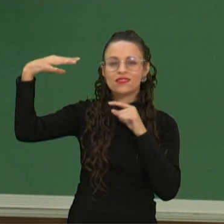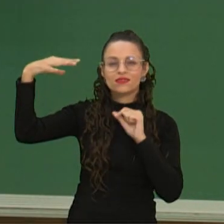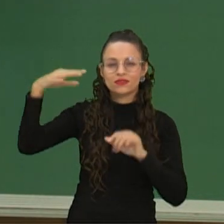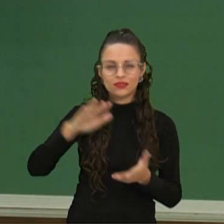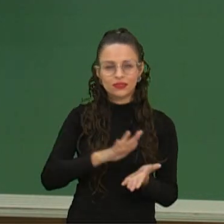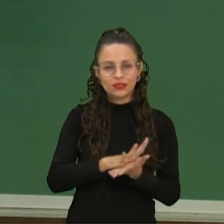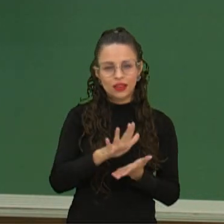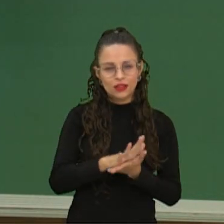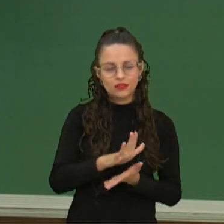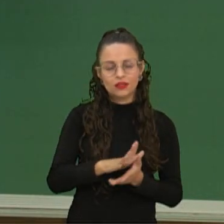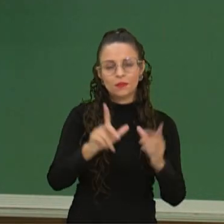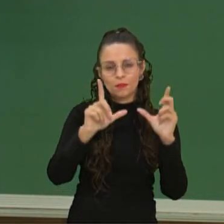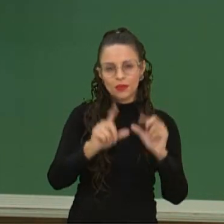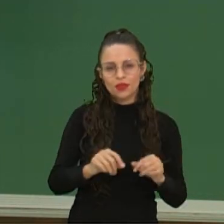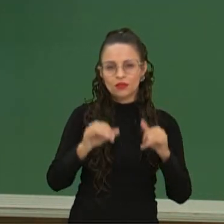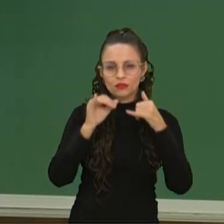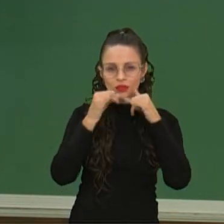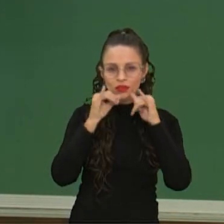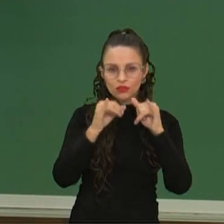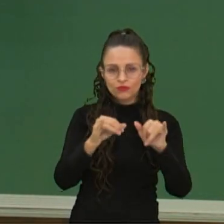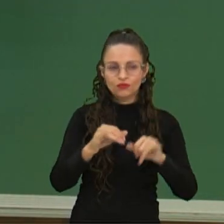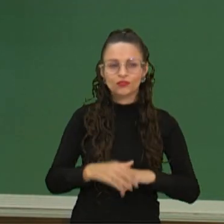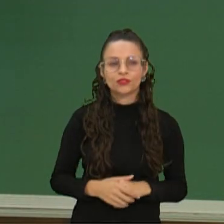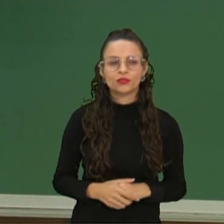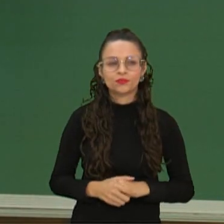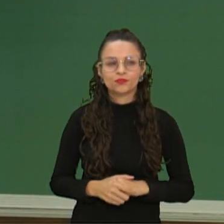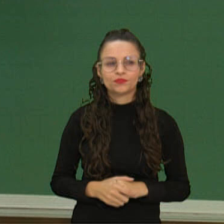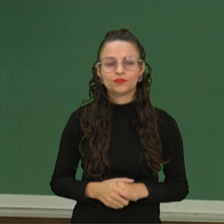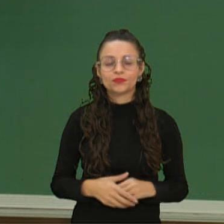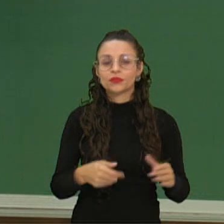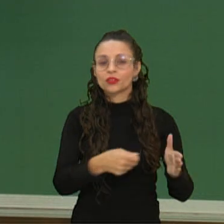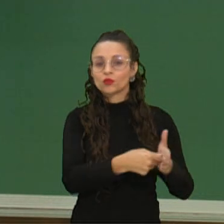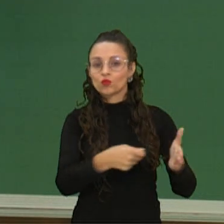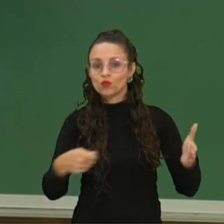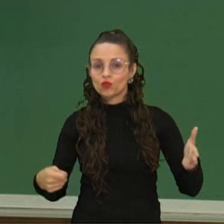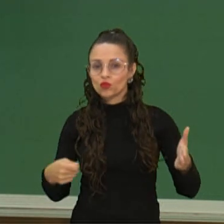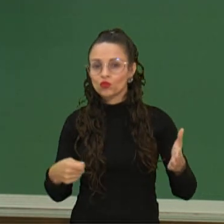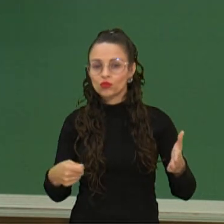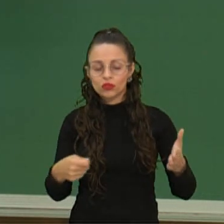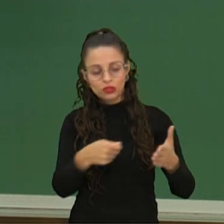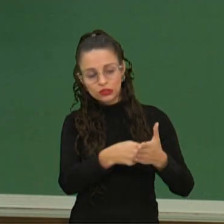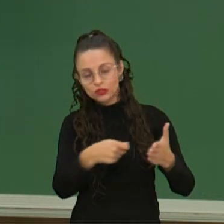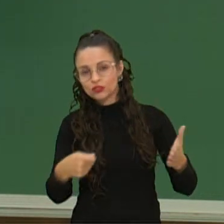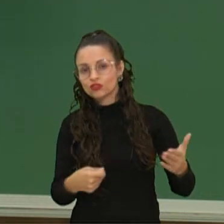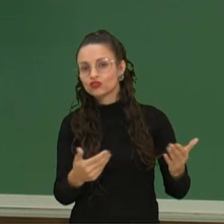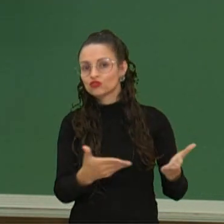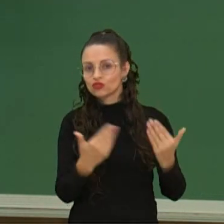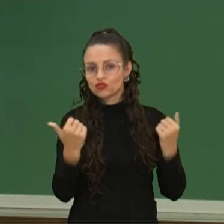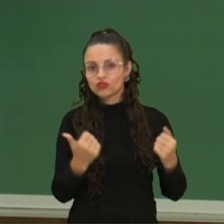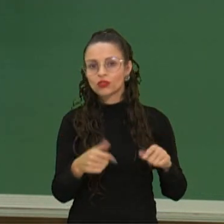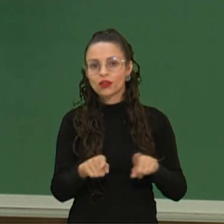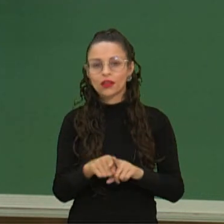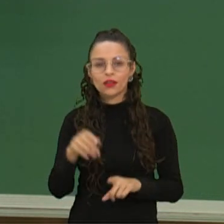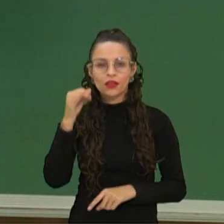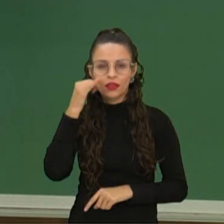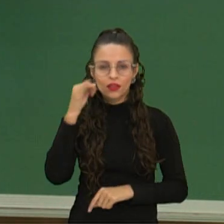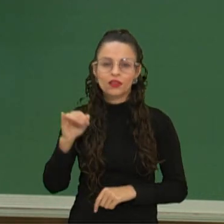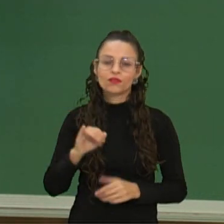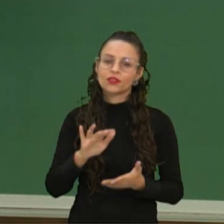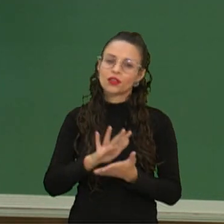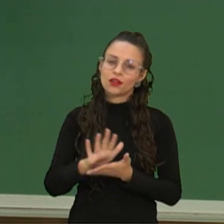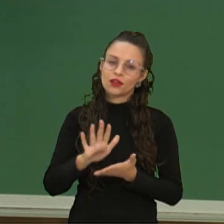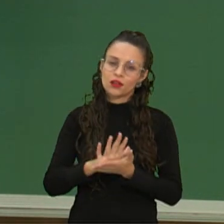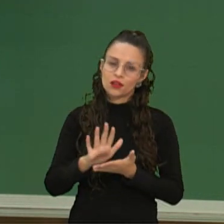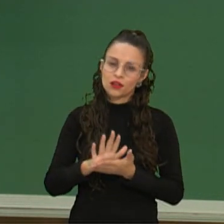menos. Pull the plugs, que é você tirar todas as tomadas, todos os fios da tomada, que é assim você evita o desperdício de